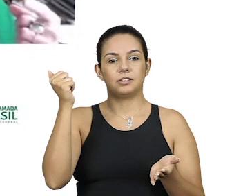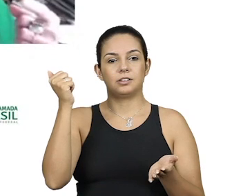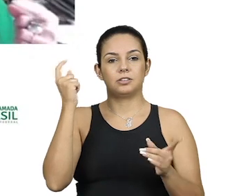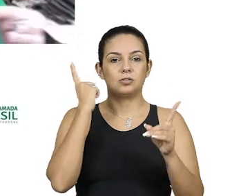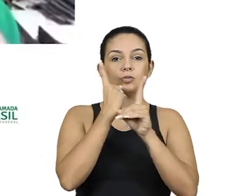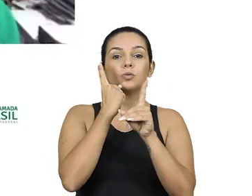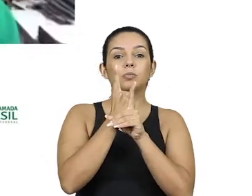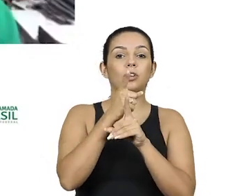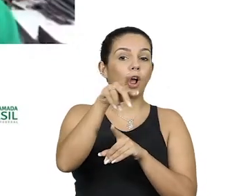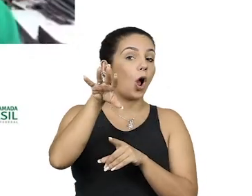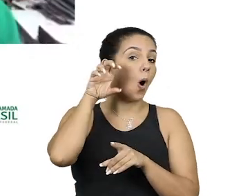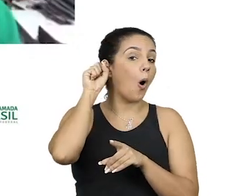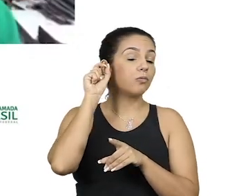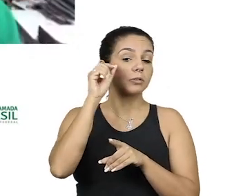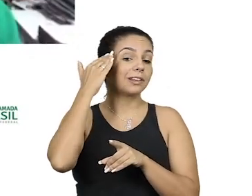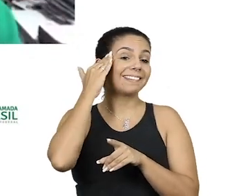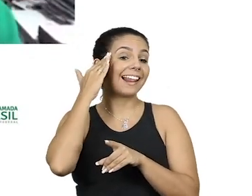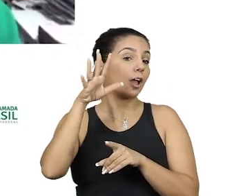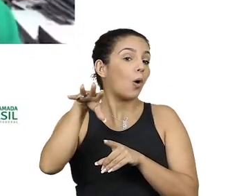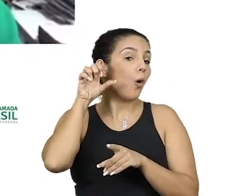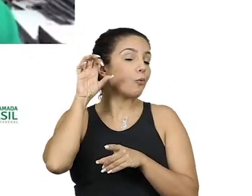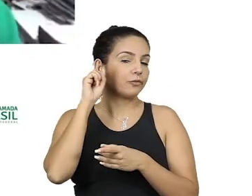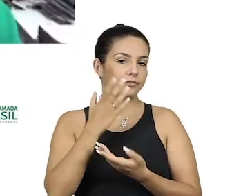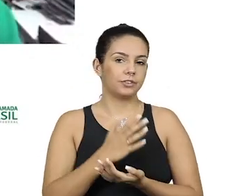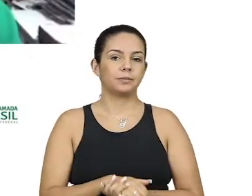aquilo que ouve.